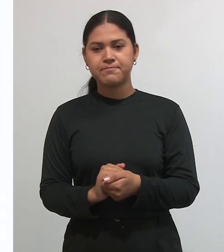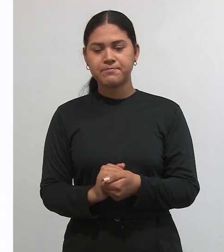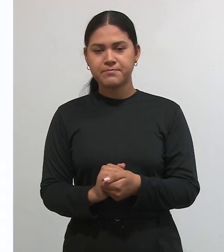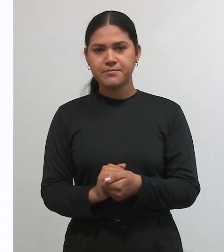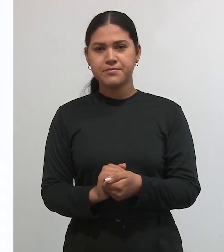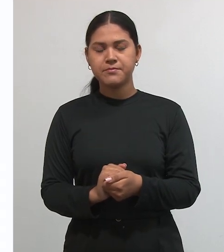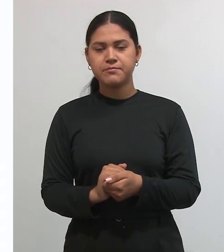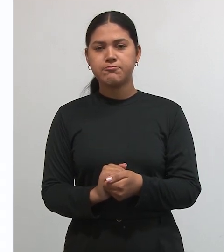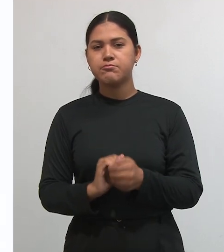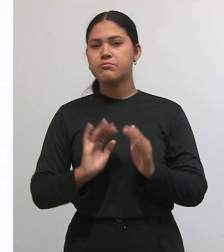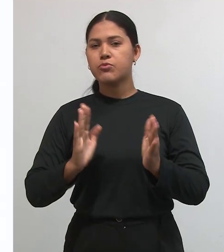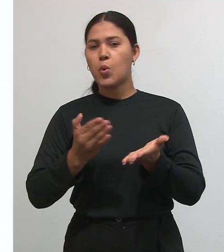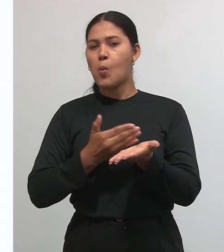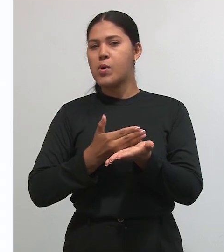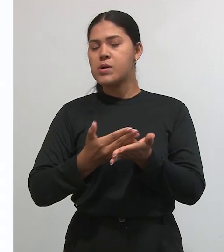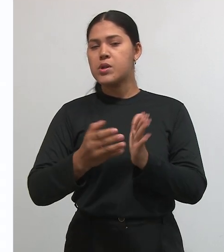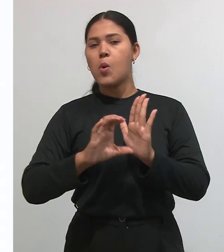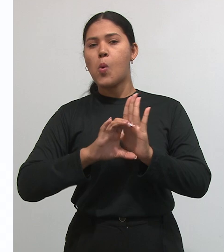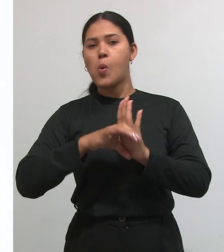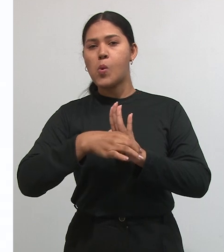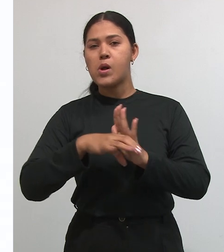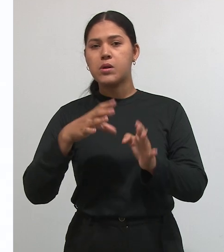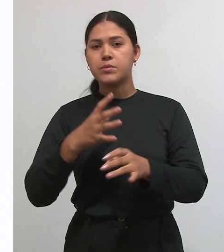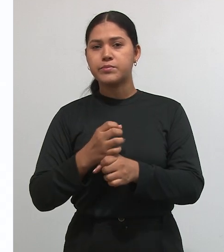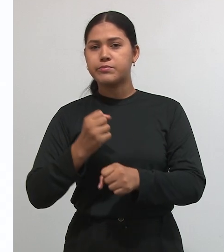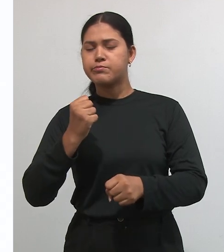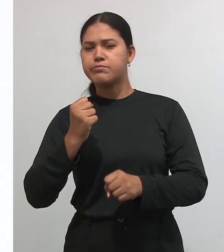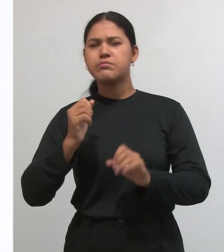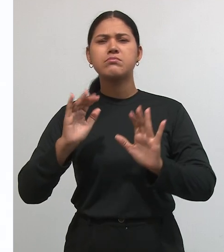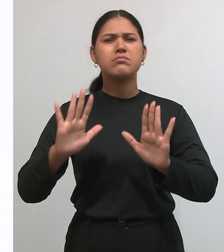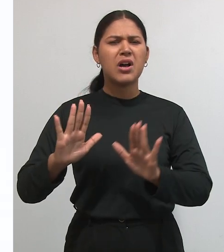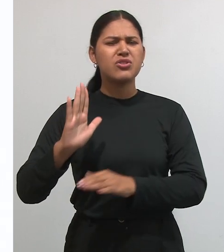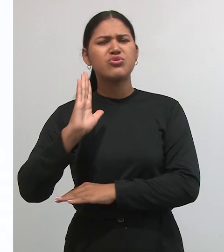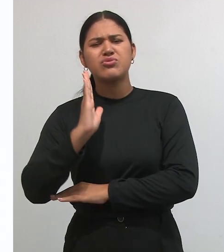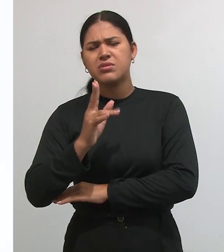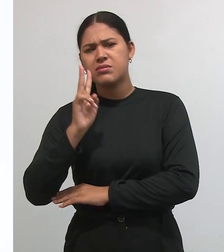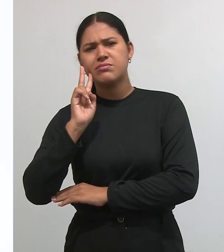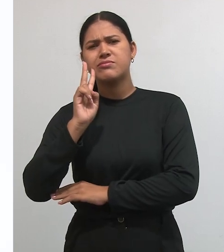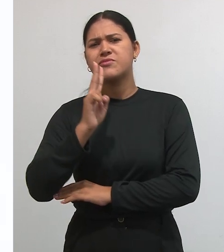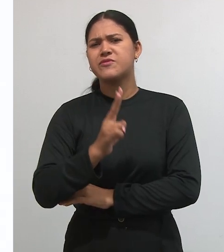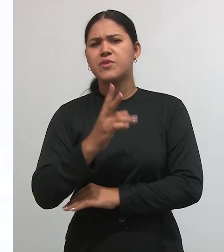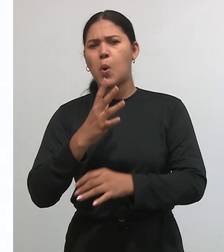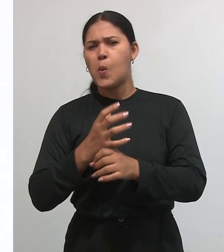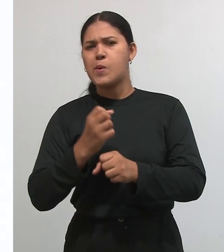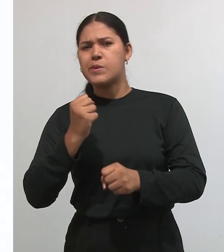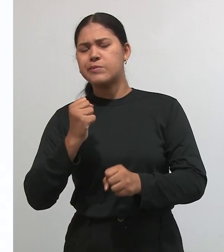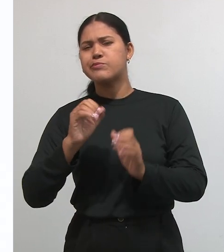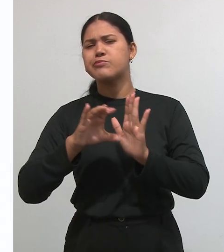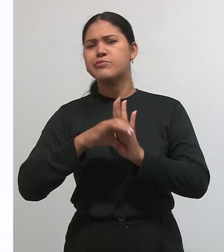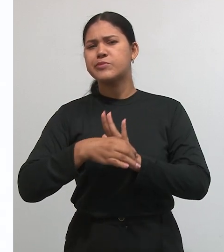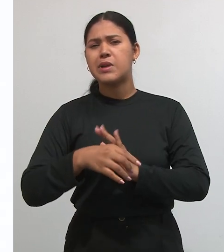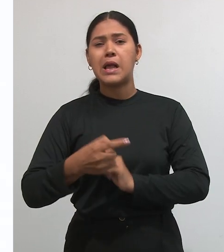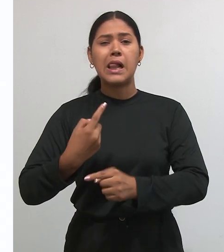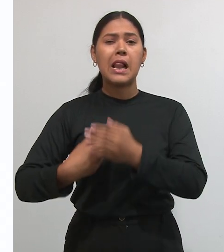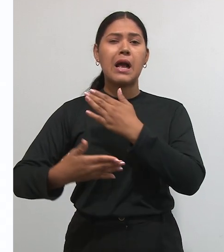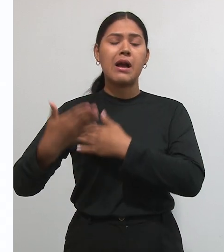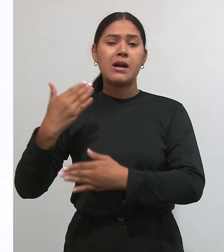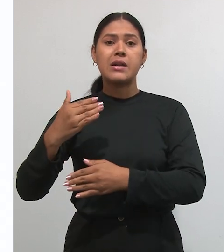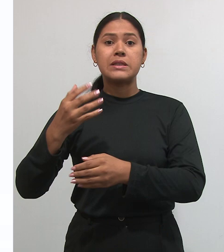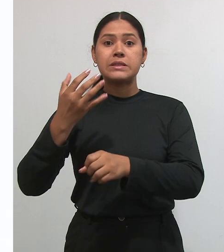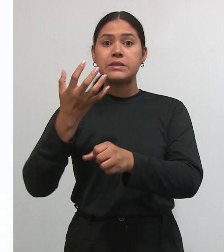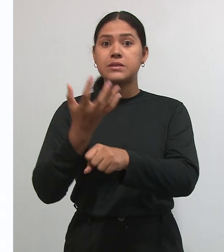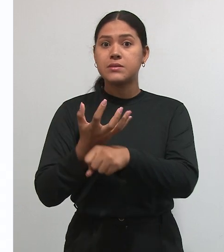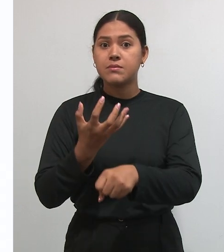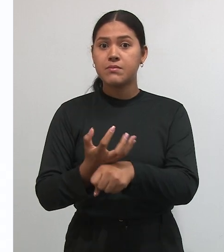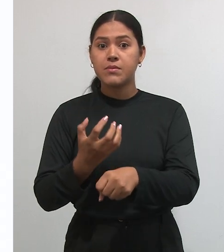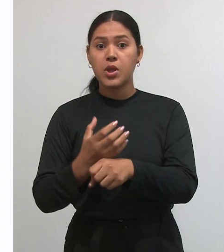Vamos iniciar aqui com o conceito de contabilidade. Fala, professora, mas eu vi esse conceito de contabilidade lá na contabilidade